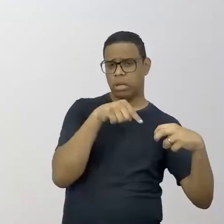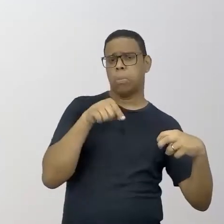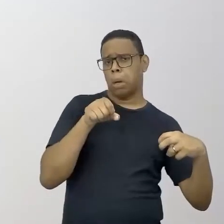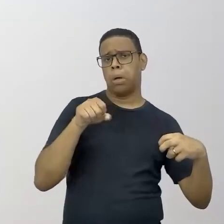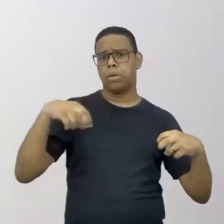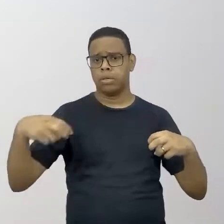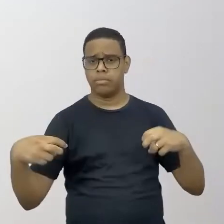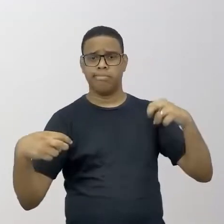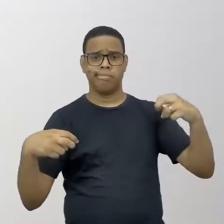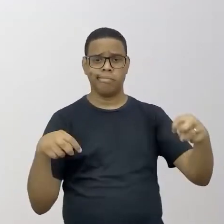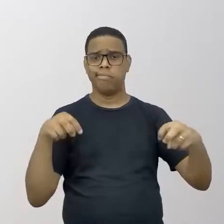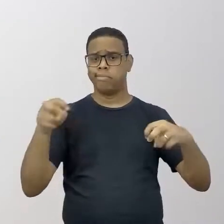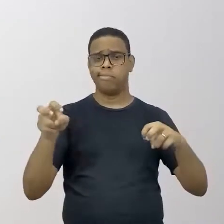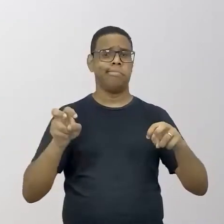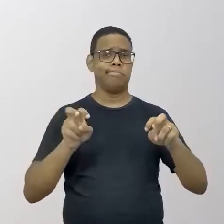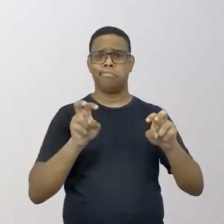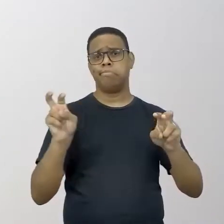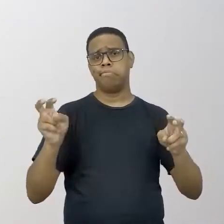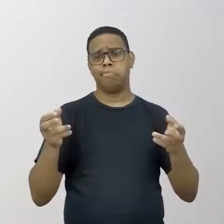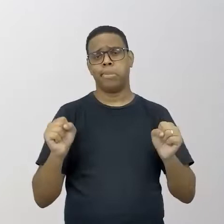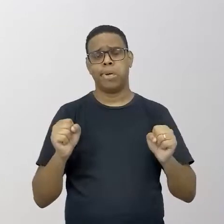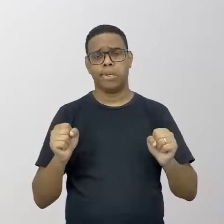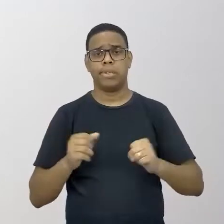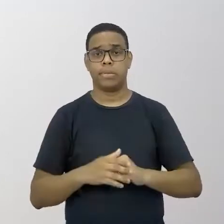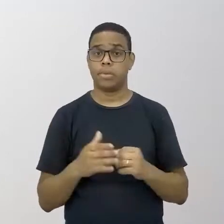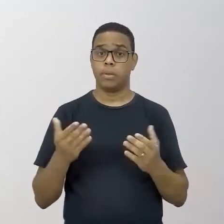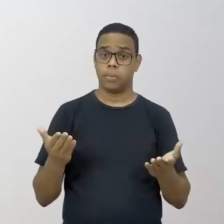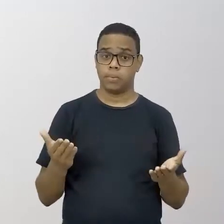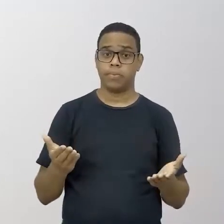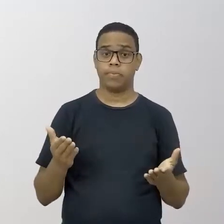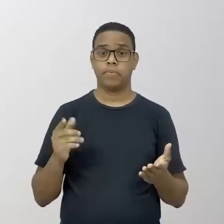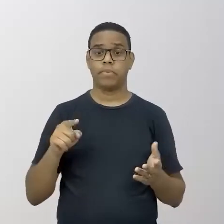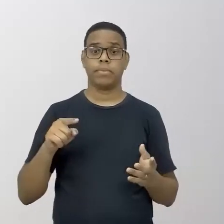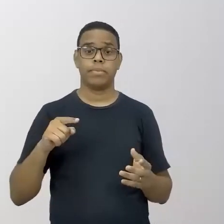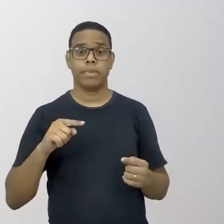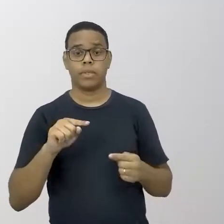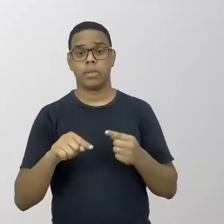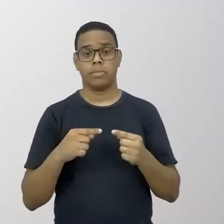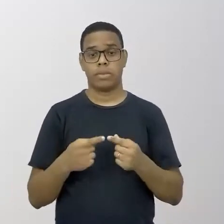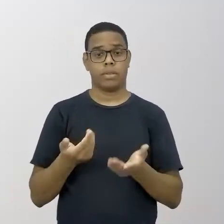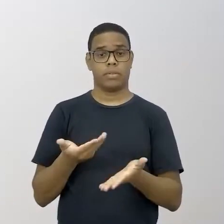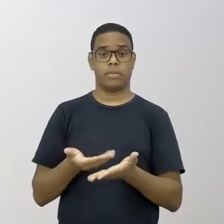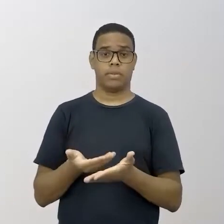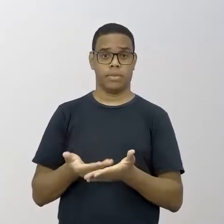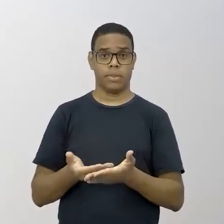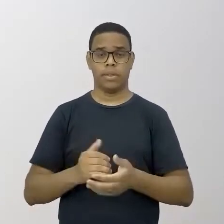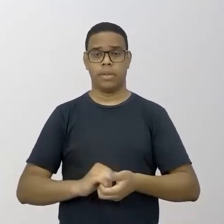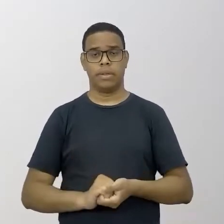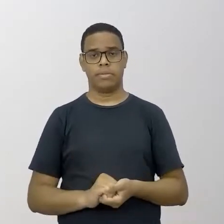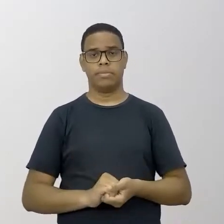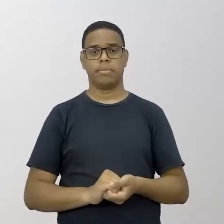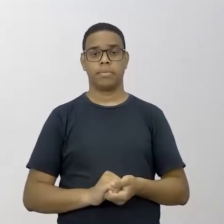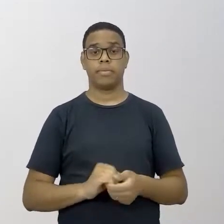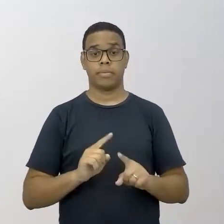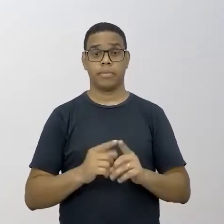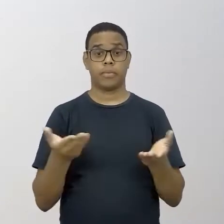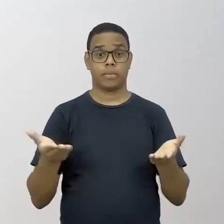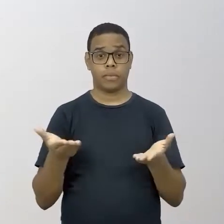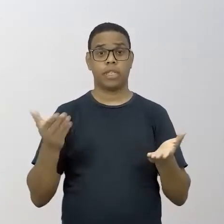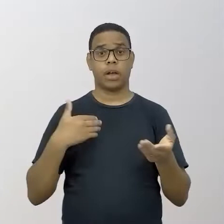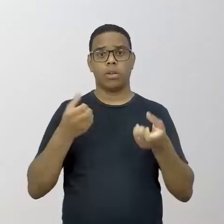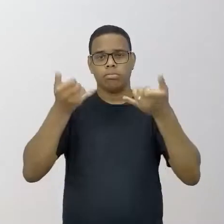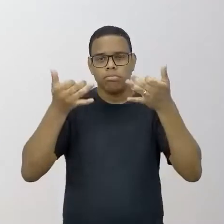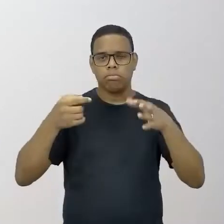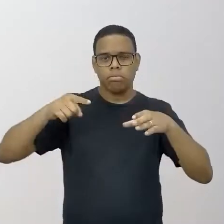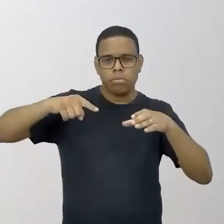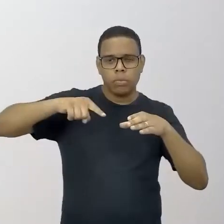em relação ao aluno e vice-versa. Então, essa é a ideia geral das aulas, né? Mas agora a gente vai aprofundar um